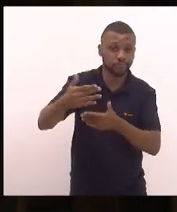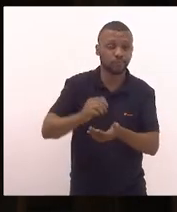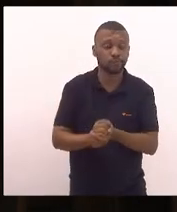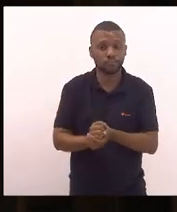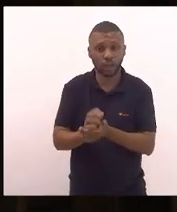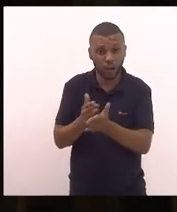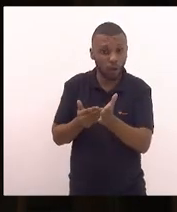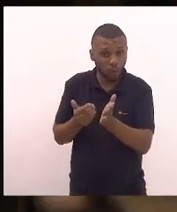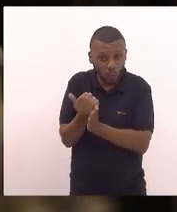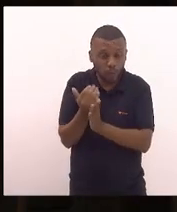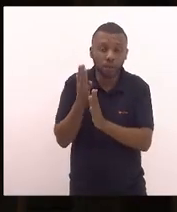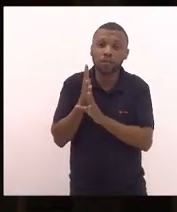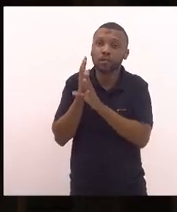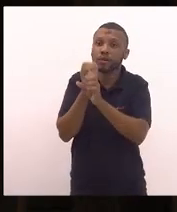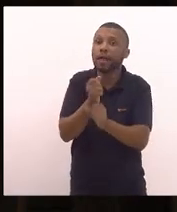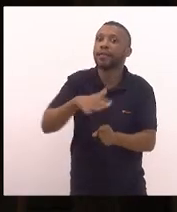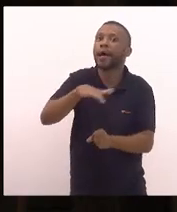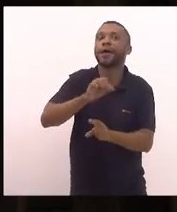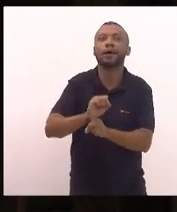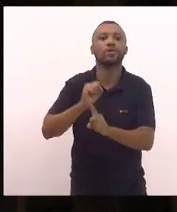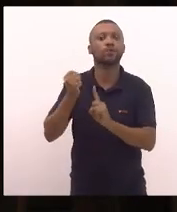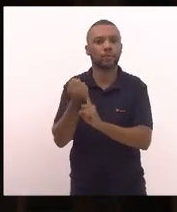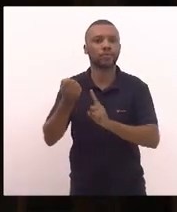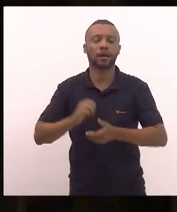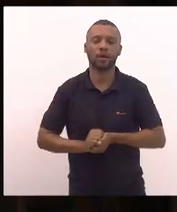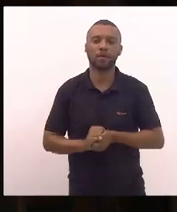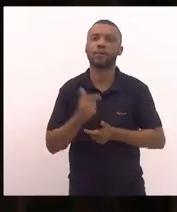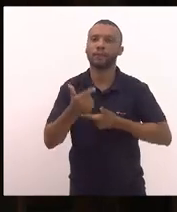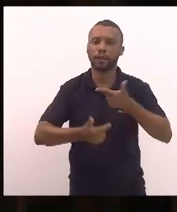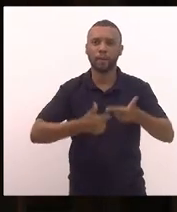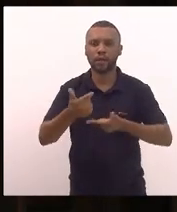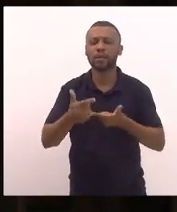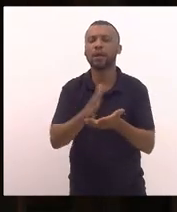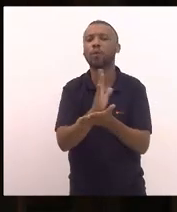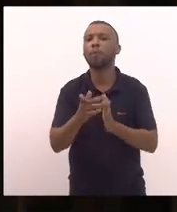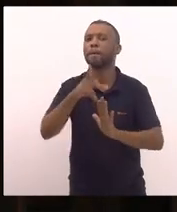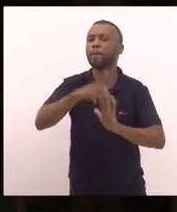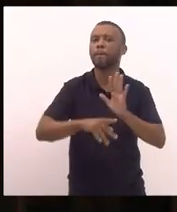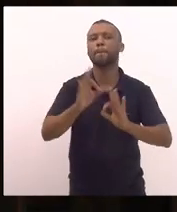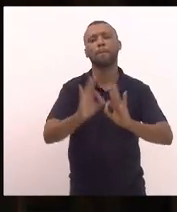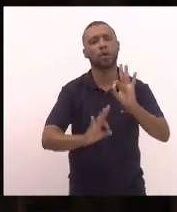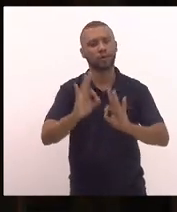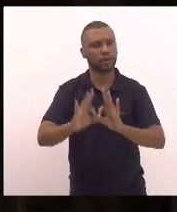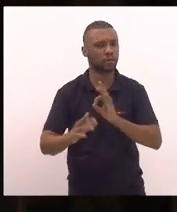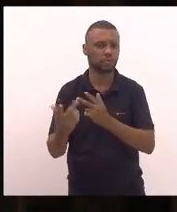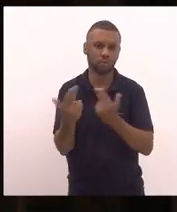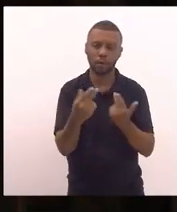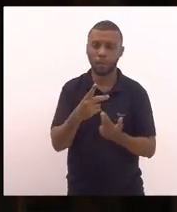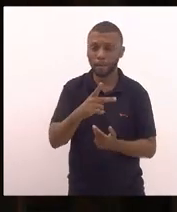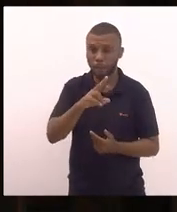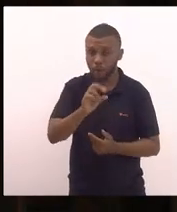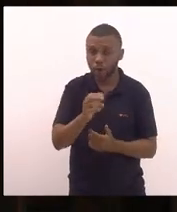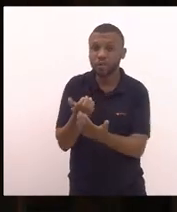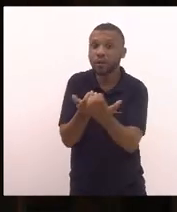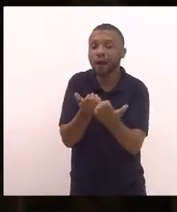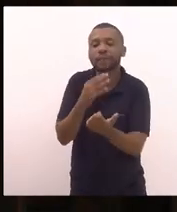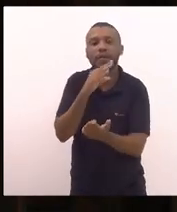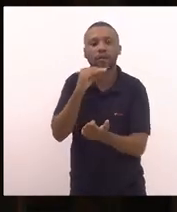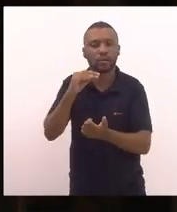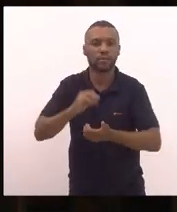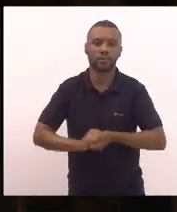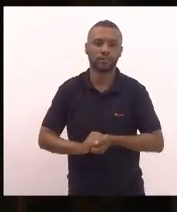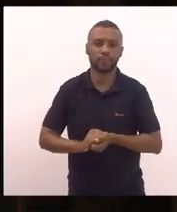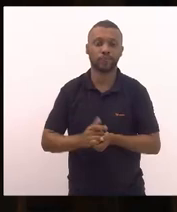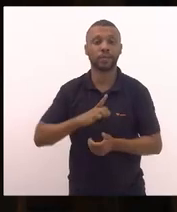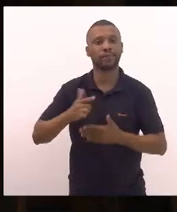sua jornada na área social, trabalhando em alguns projetos, como ProJovem Adolescente.